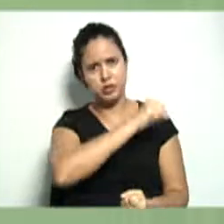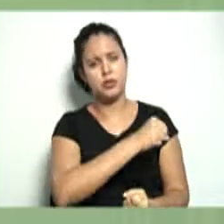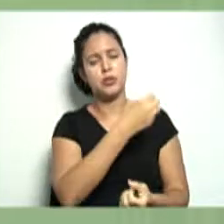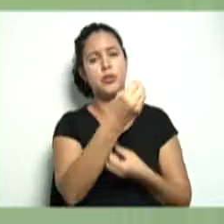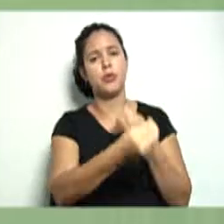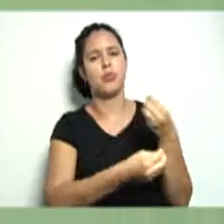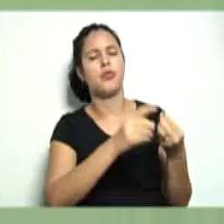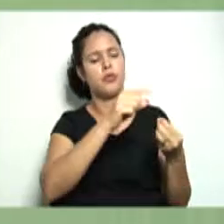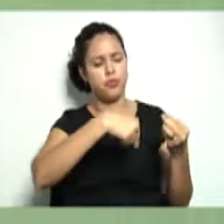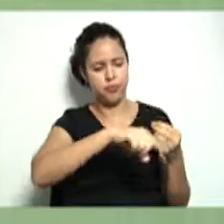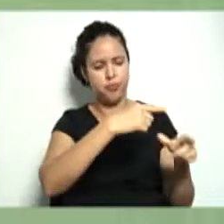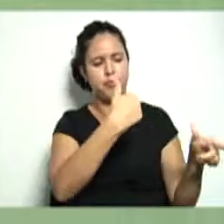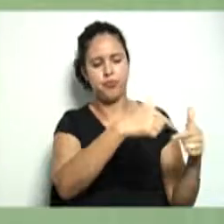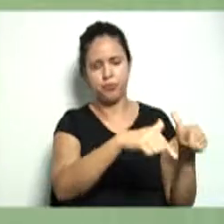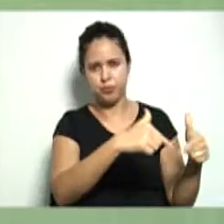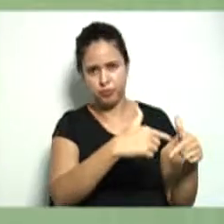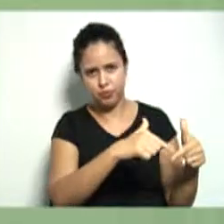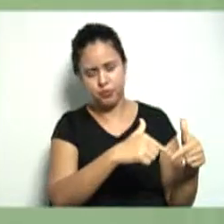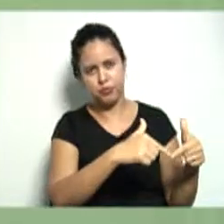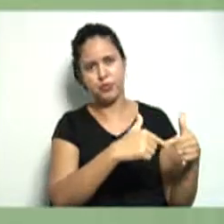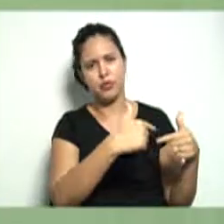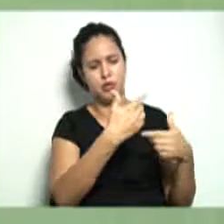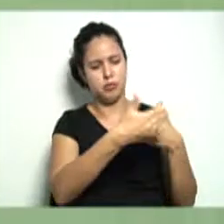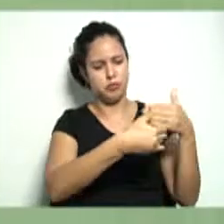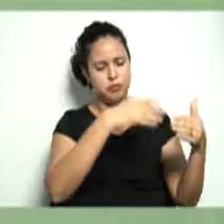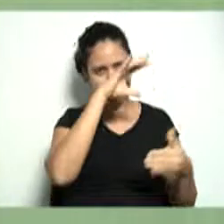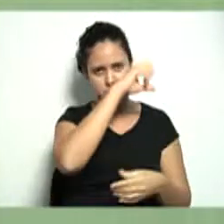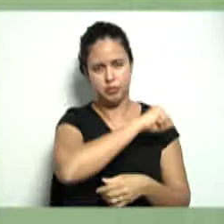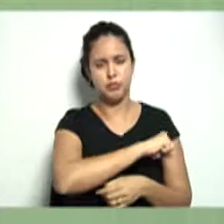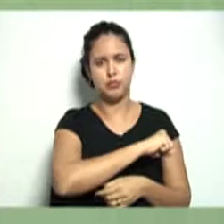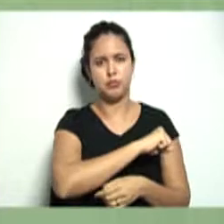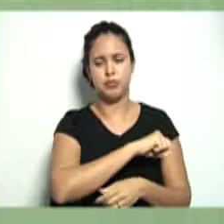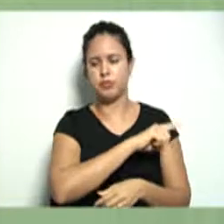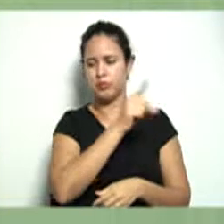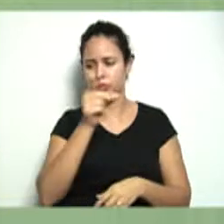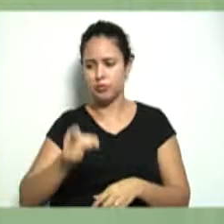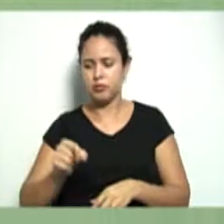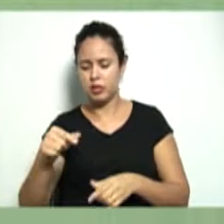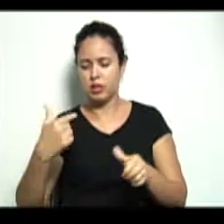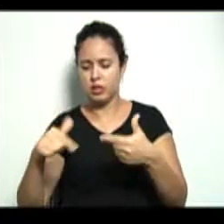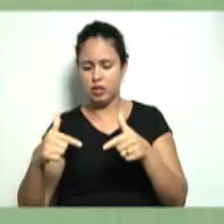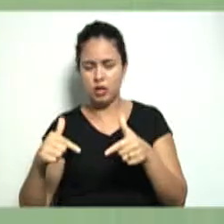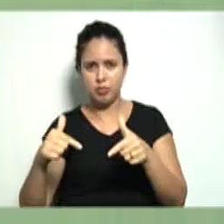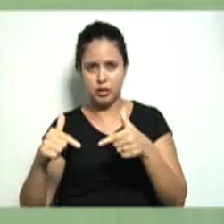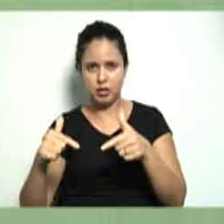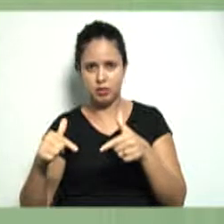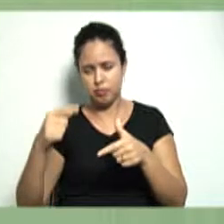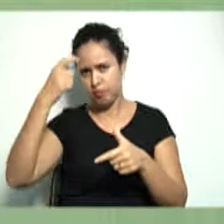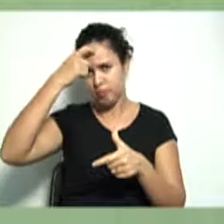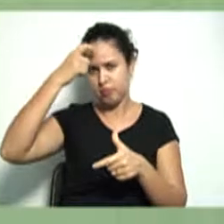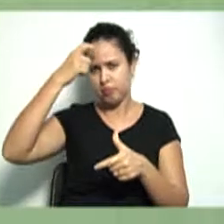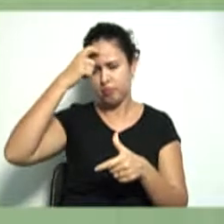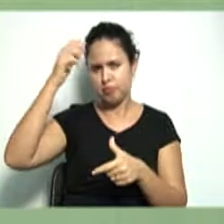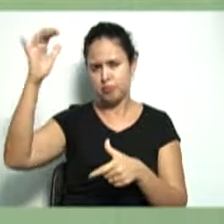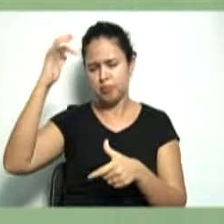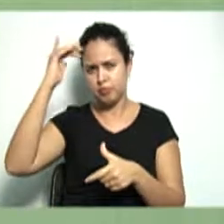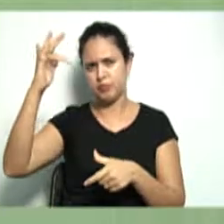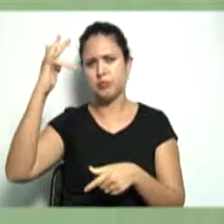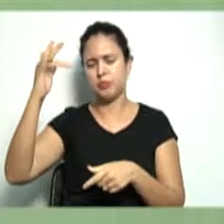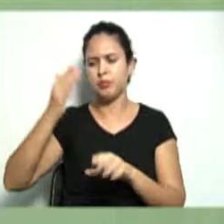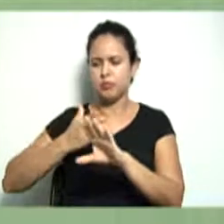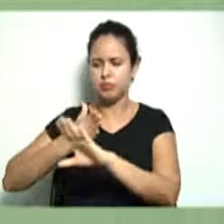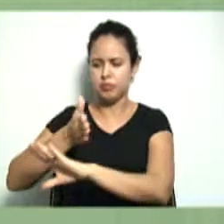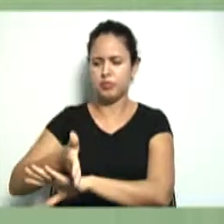trata daqueles que realizam o trabalho intelectual, passamos a ter a educação escolar, que se realiza